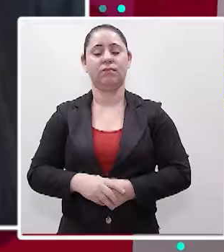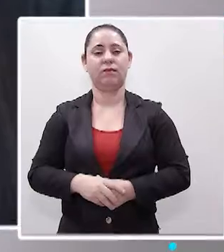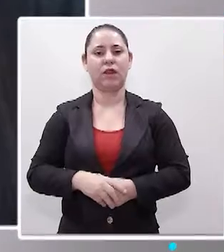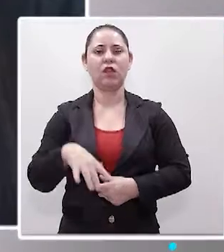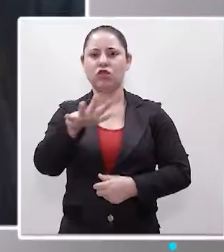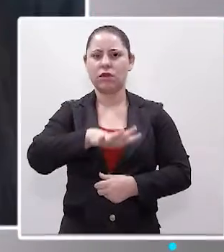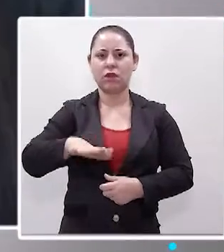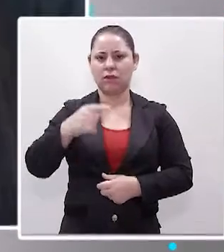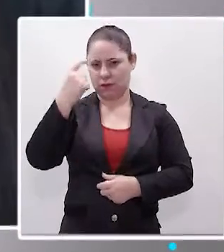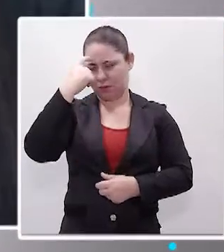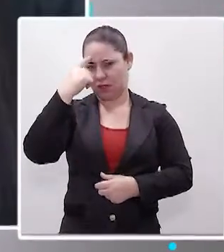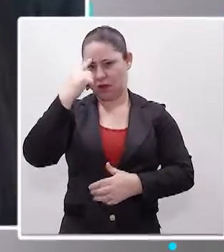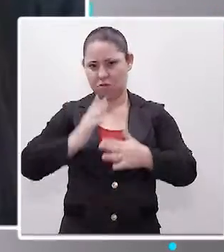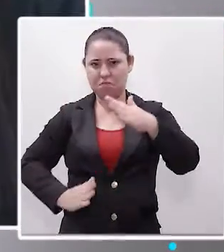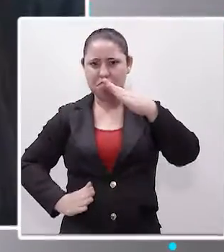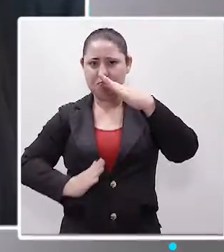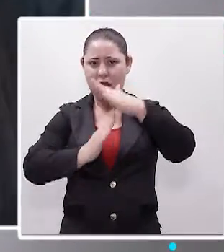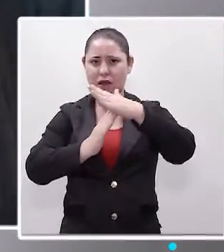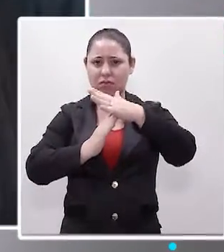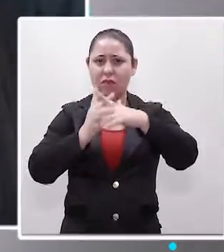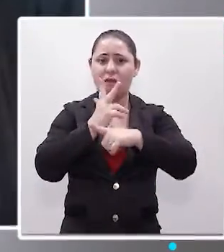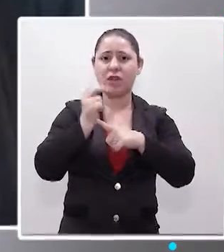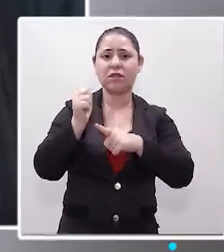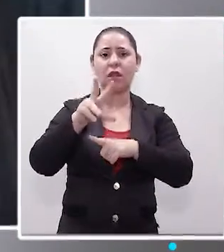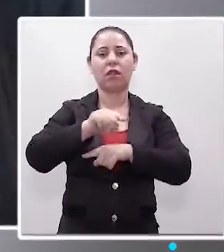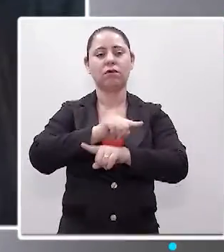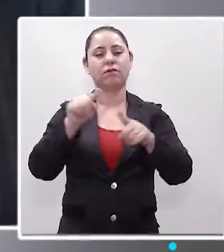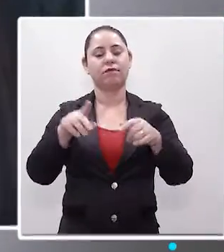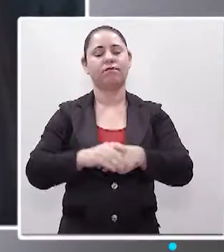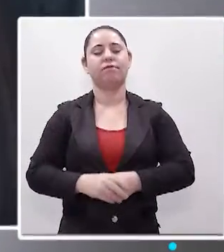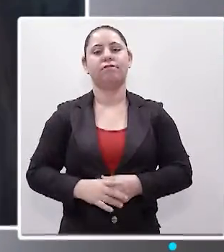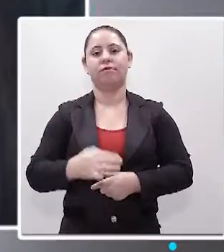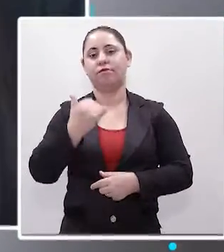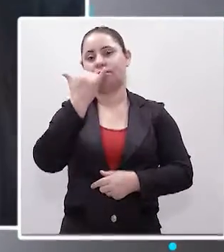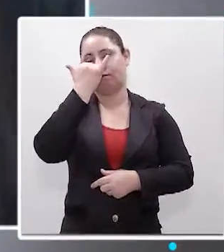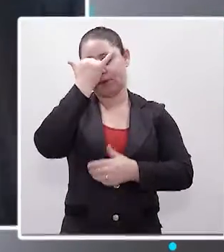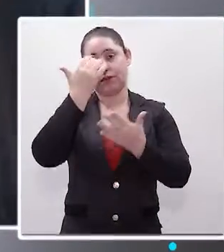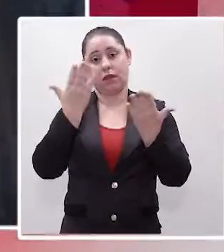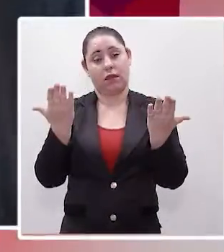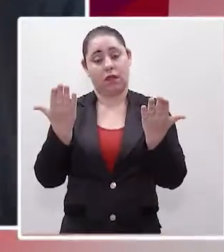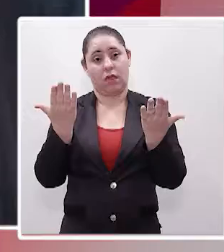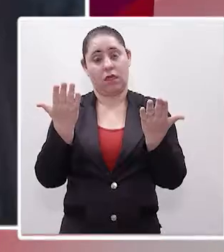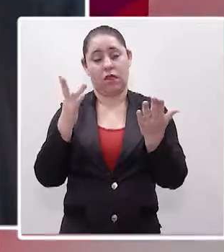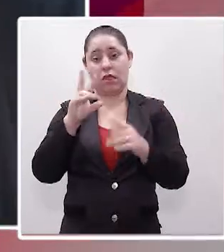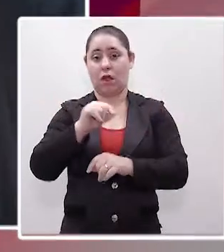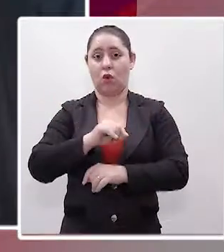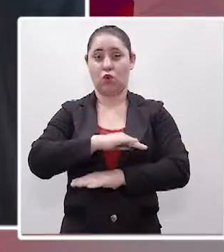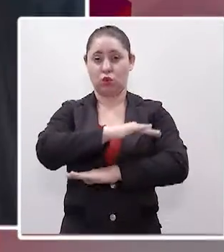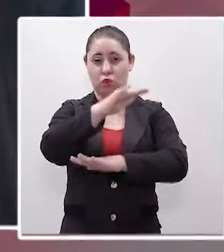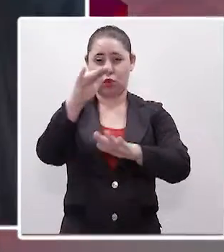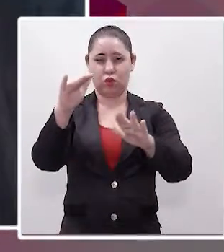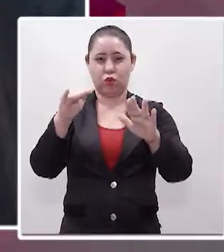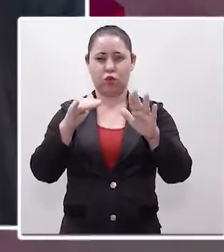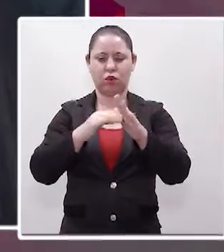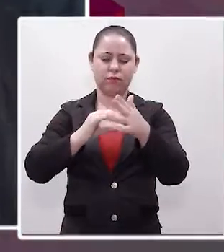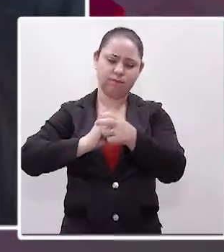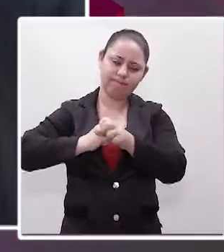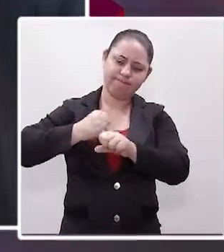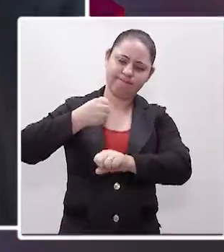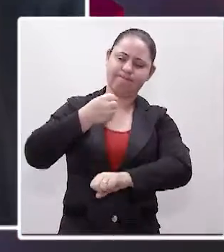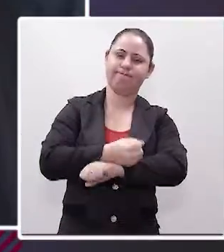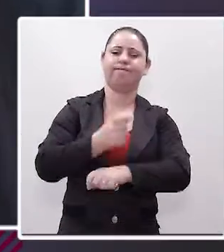geral, a senhora acha que todo mundo não cansou, né, infelizmente? Não, infelizmente não. Embora todos